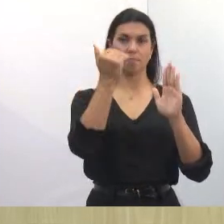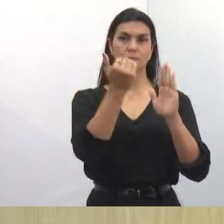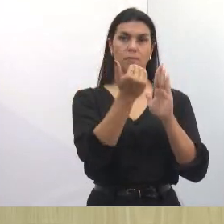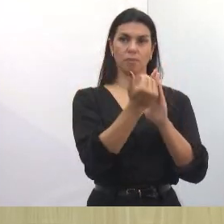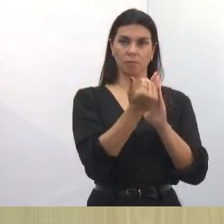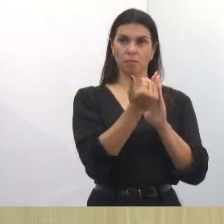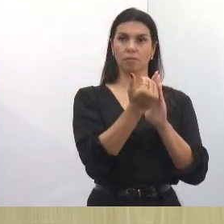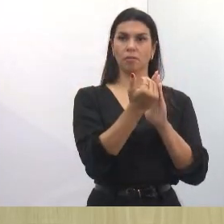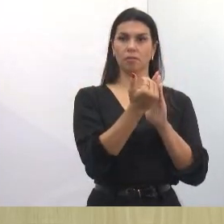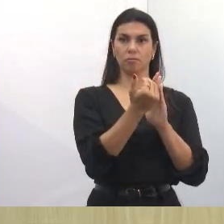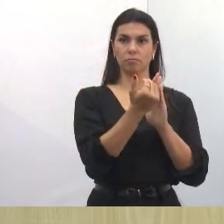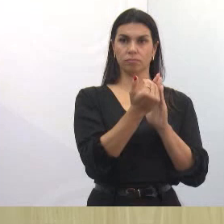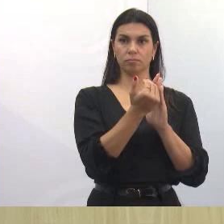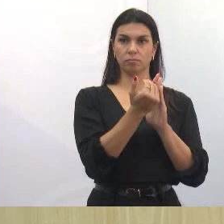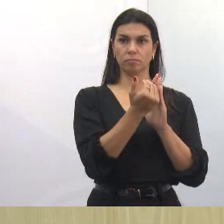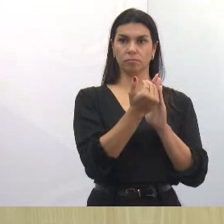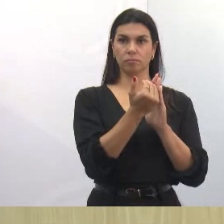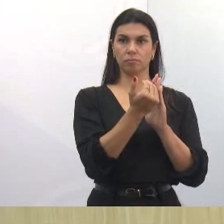formalidades regimentais,